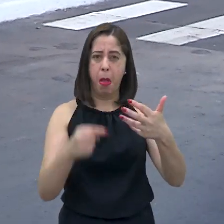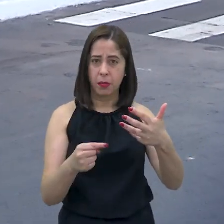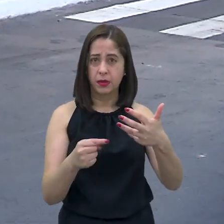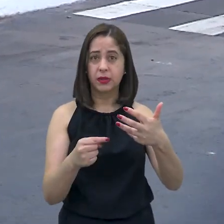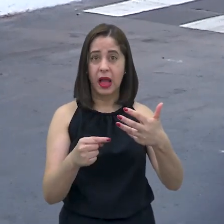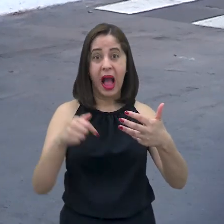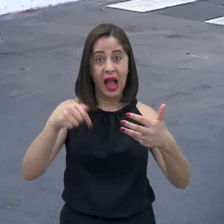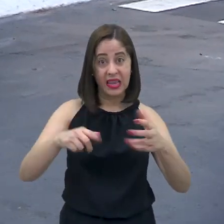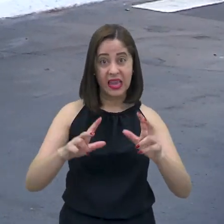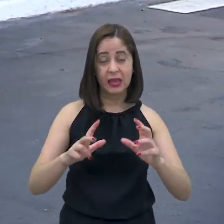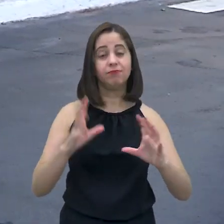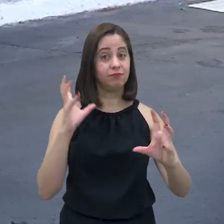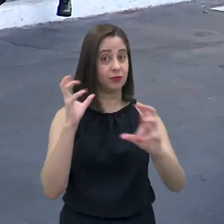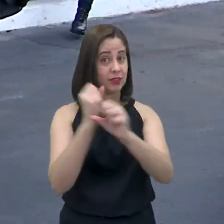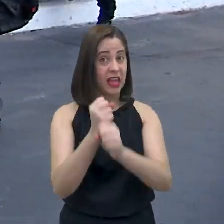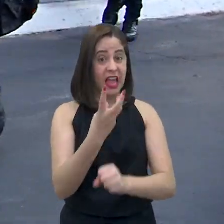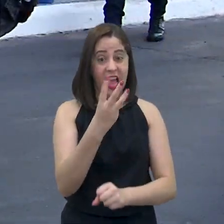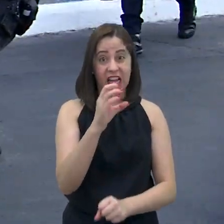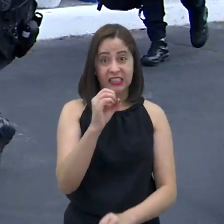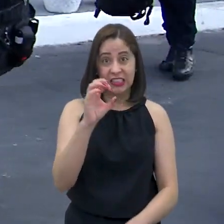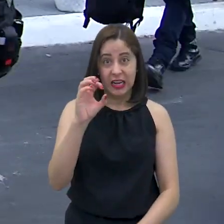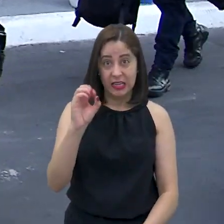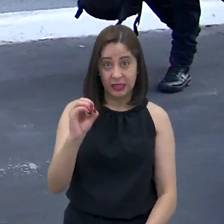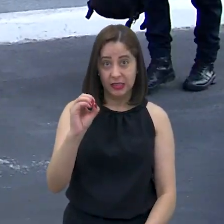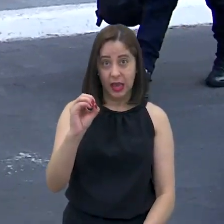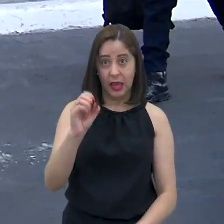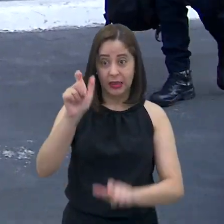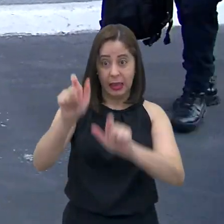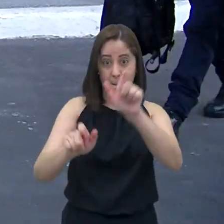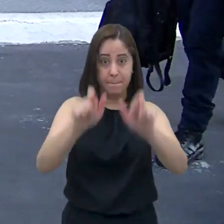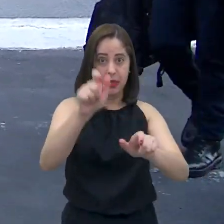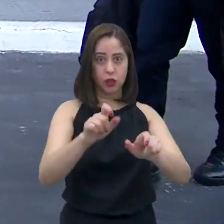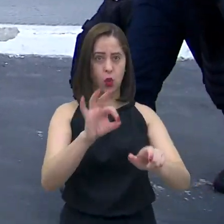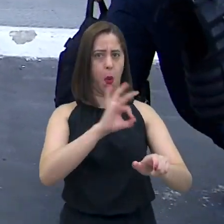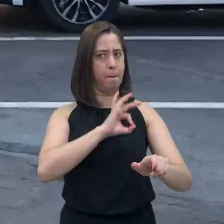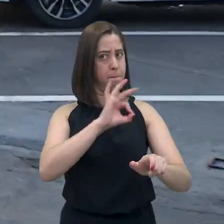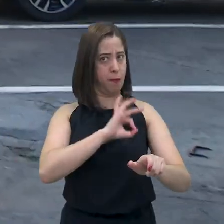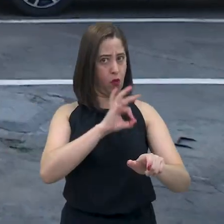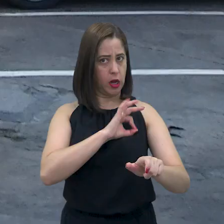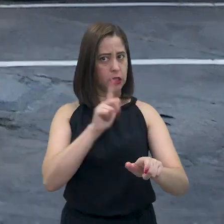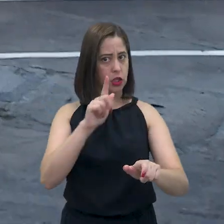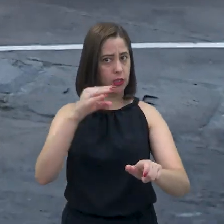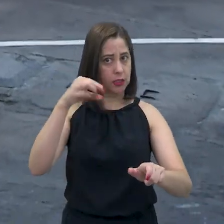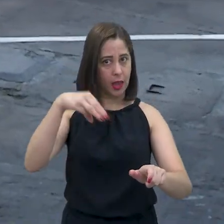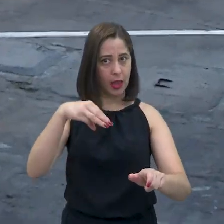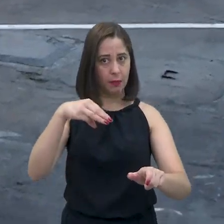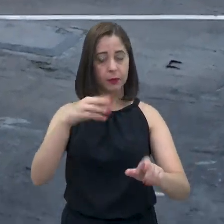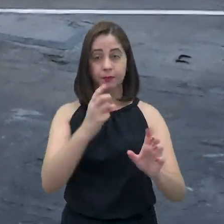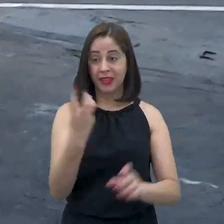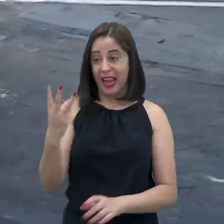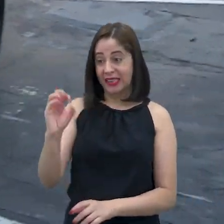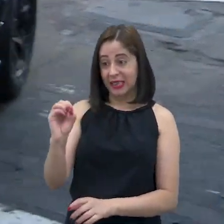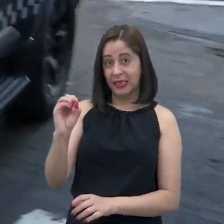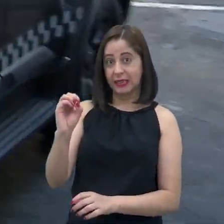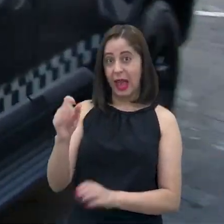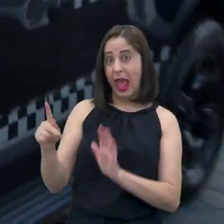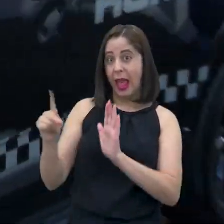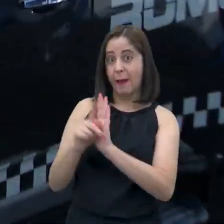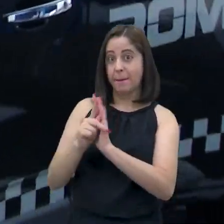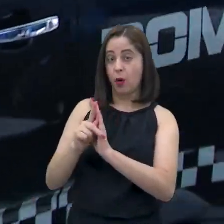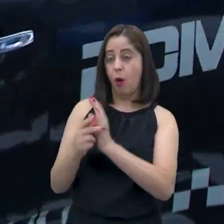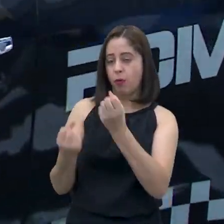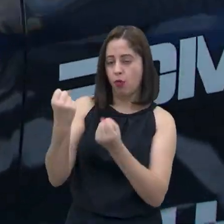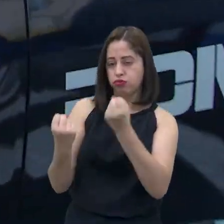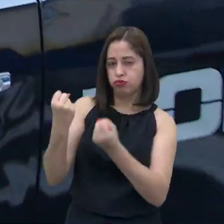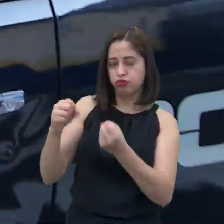a cidade de São José conta com 330 guardas civis. Deles, 30 são da ROMU, que